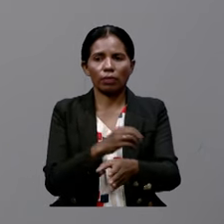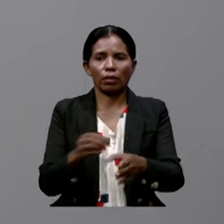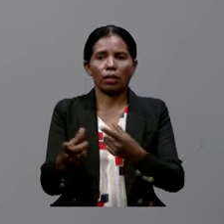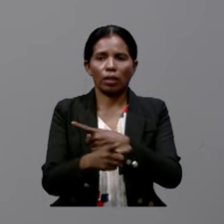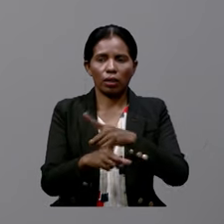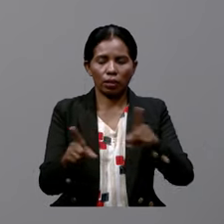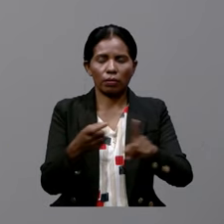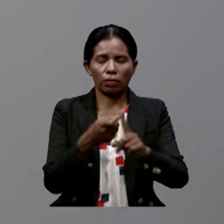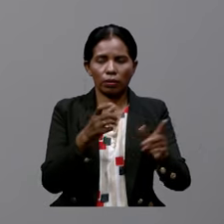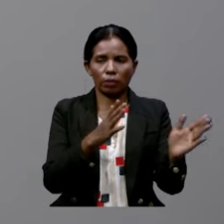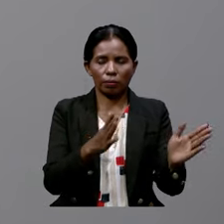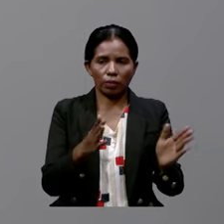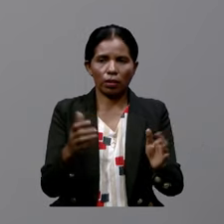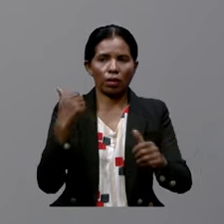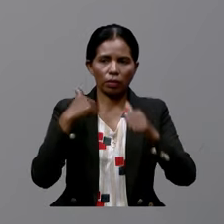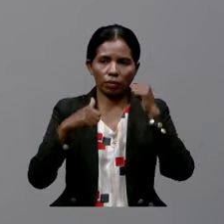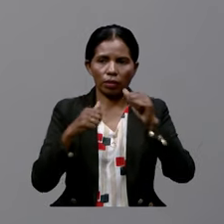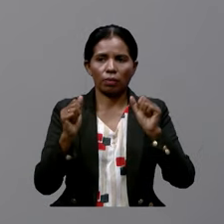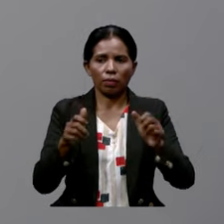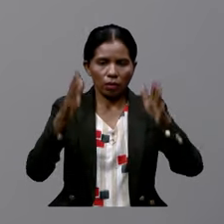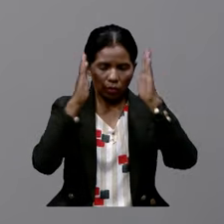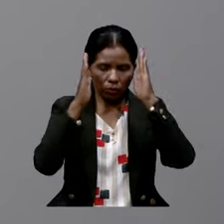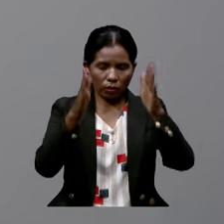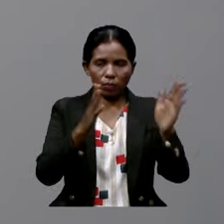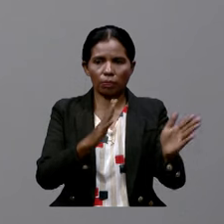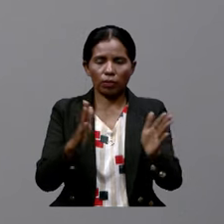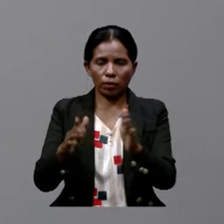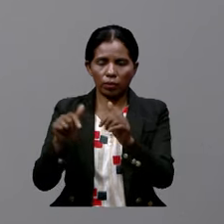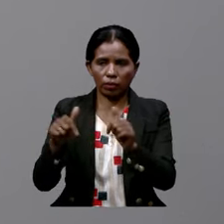esse processo, livre minha atividade, para mim nível concentra o processo também.